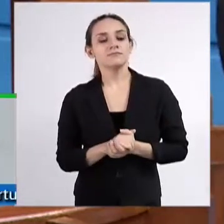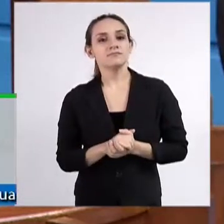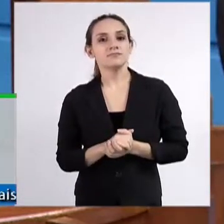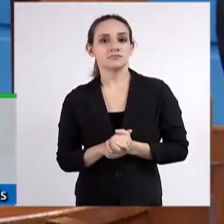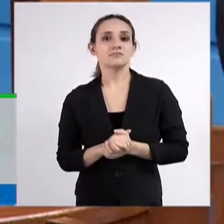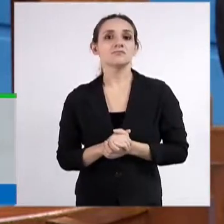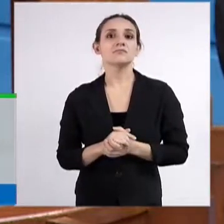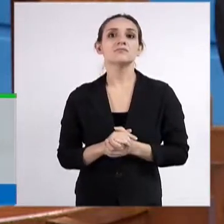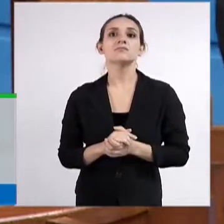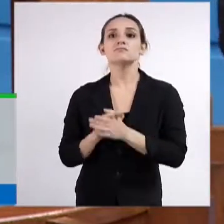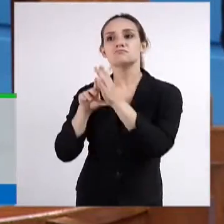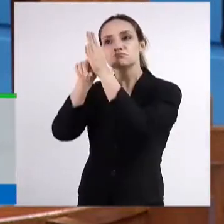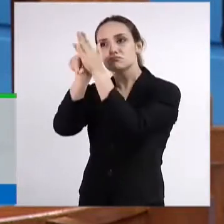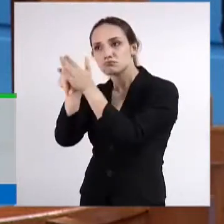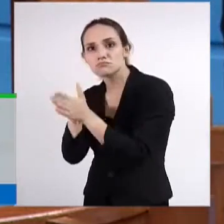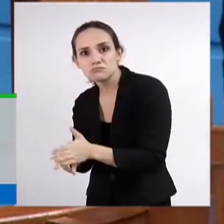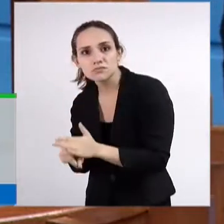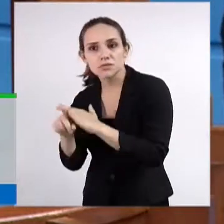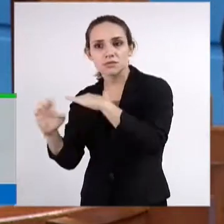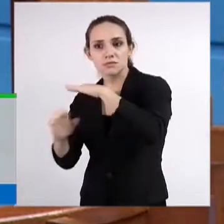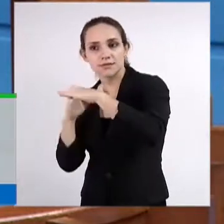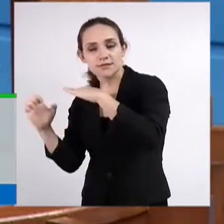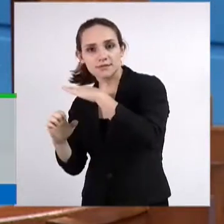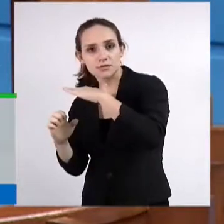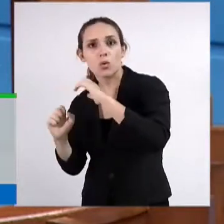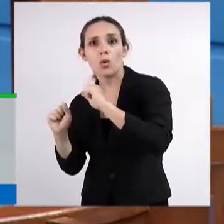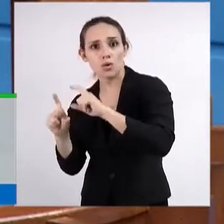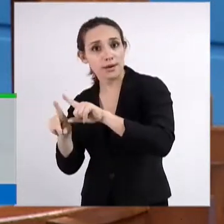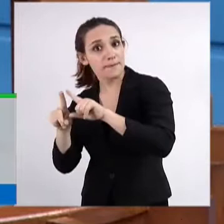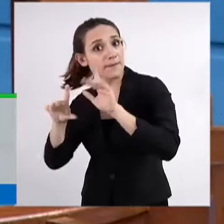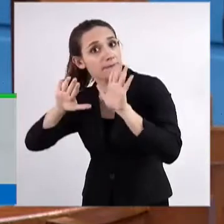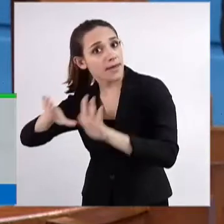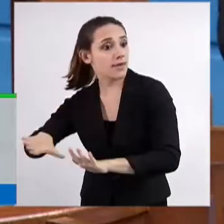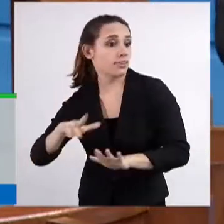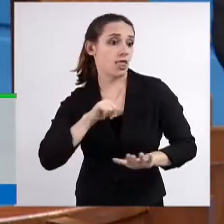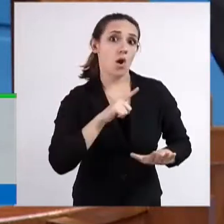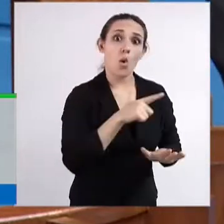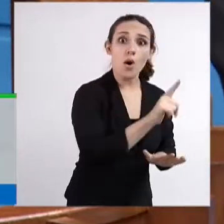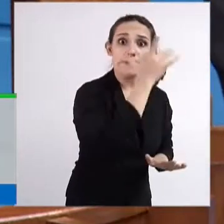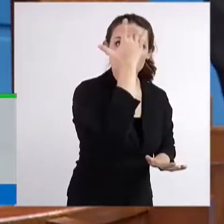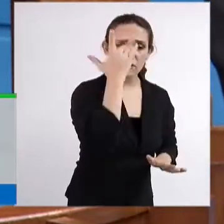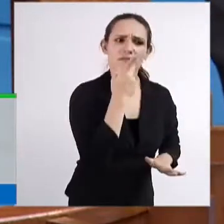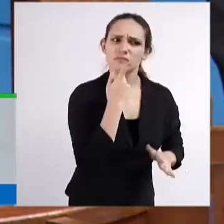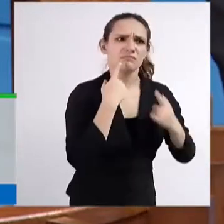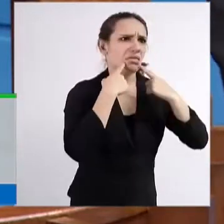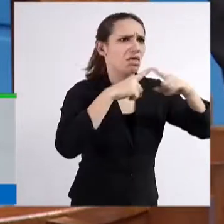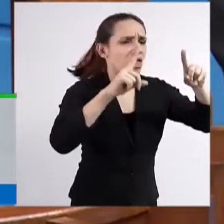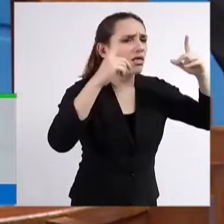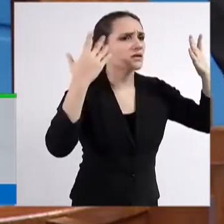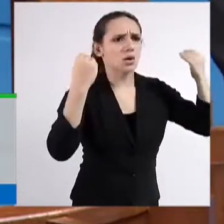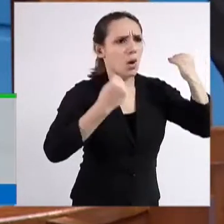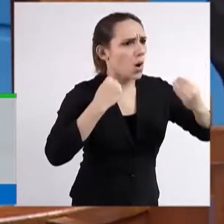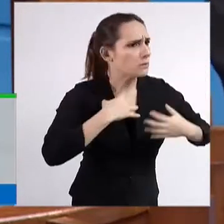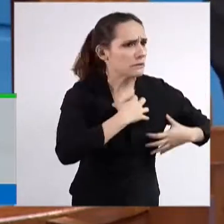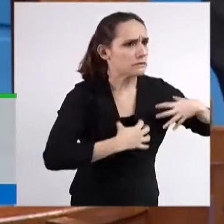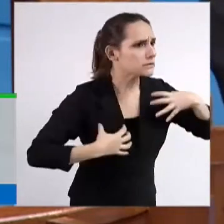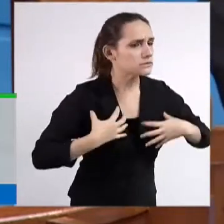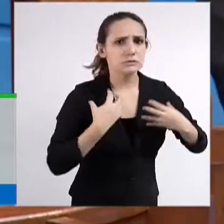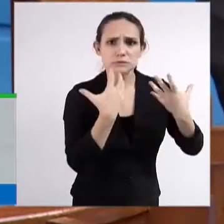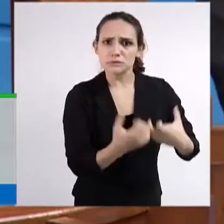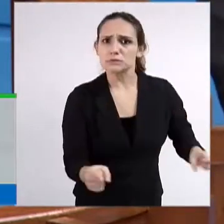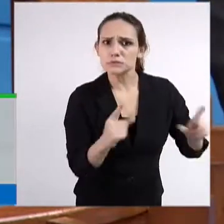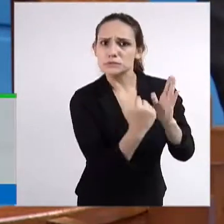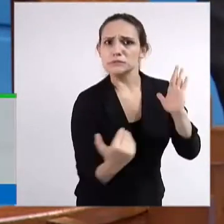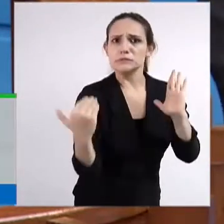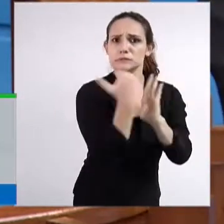empresa, trazendo seus dados, seus números, mas de outros consumidores que estão indignados e com razão com o aumento dessas contas